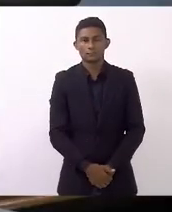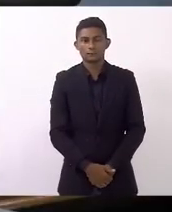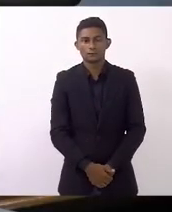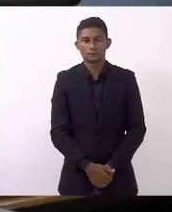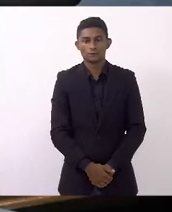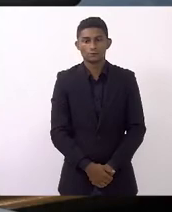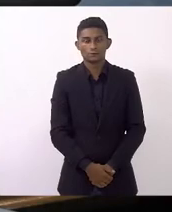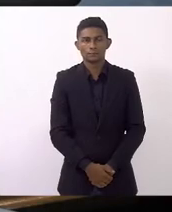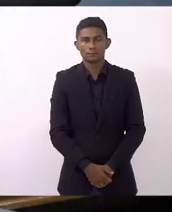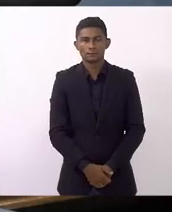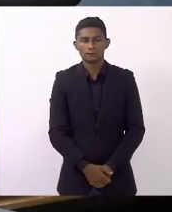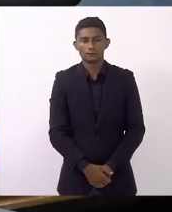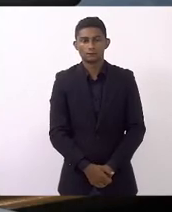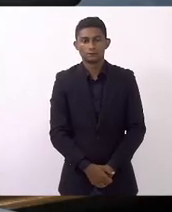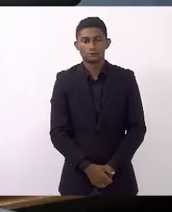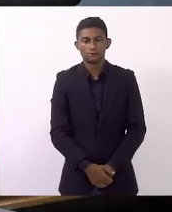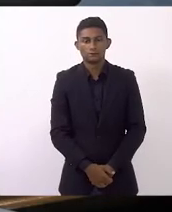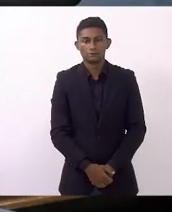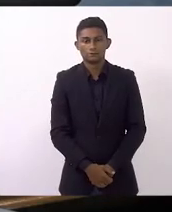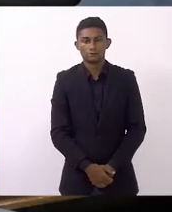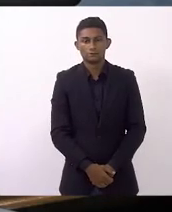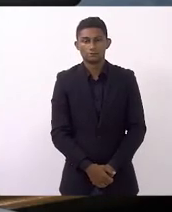De plenário.